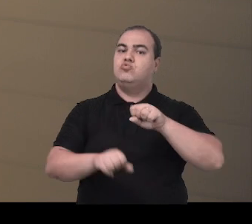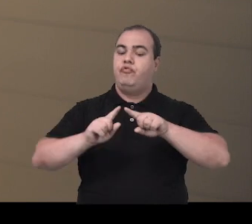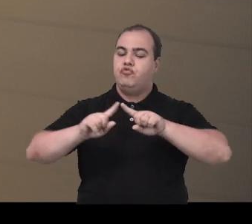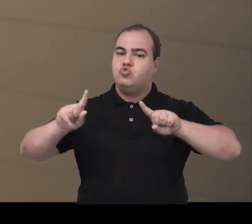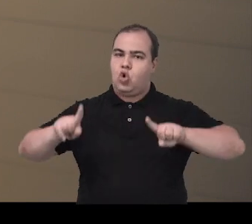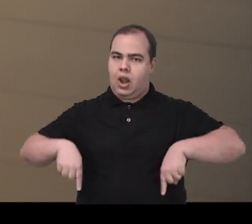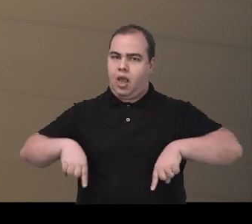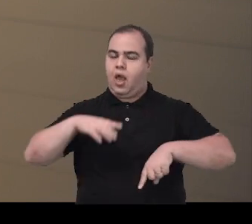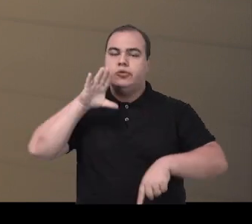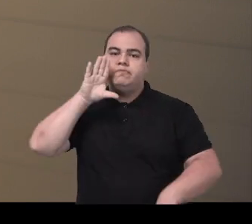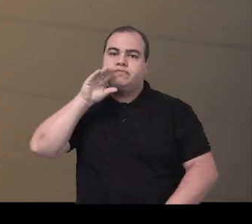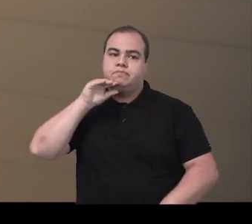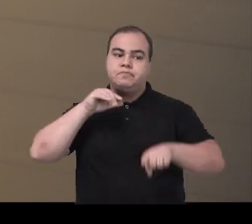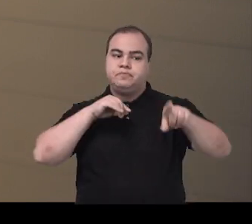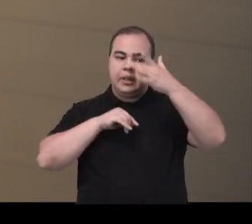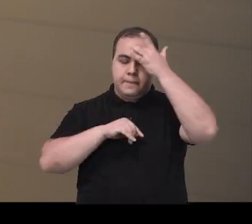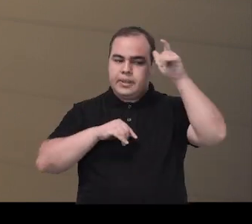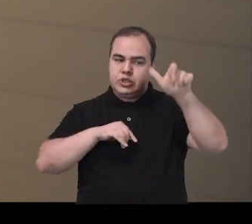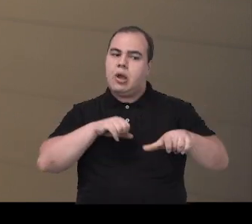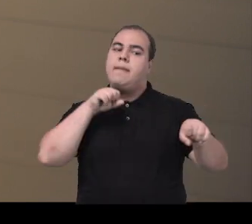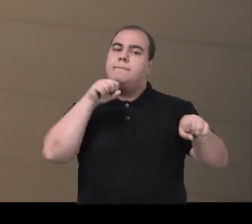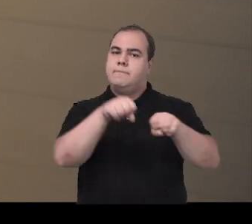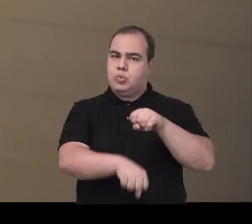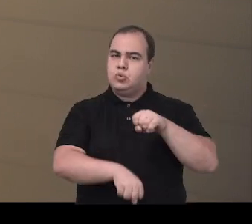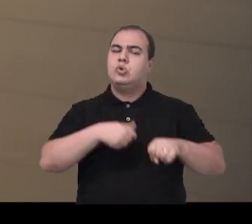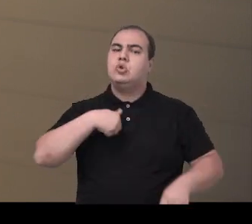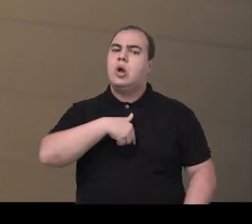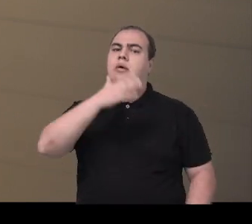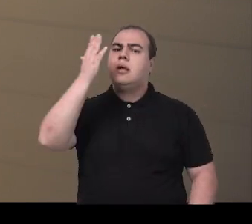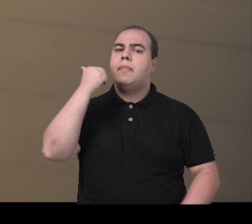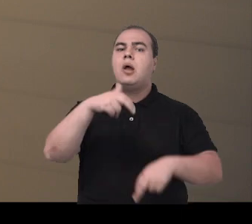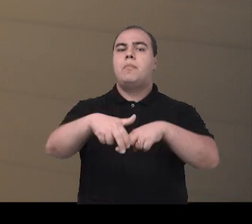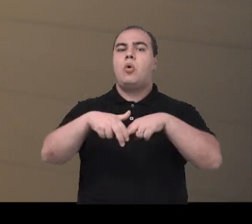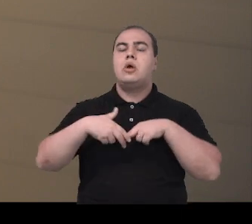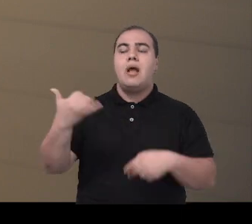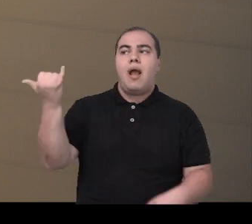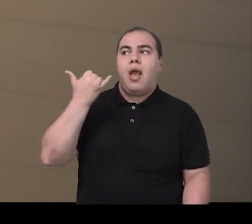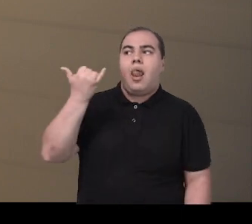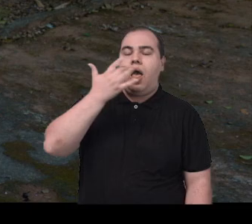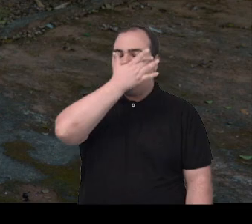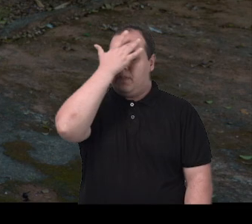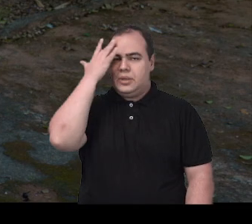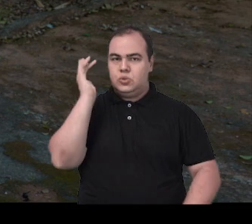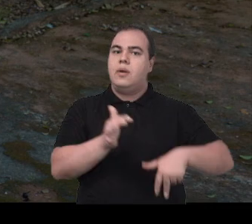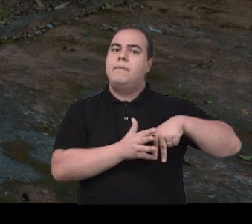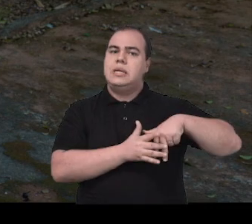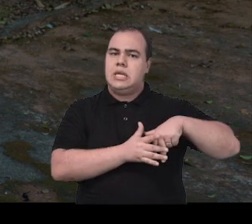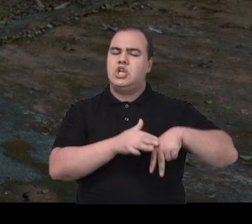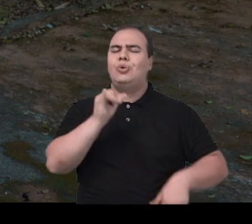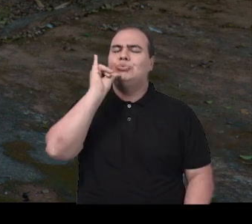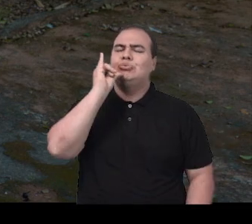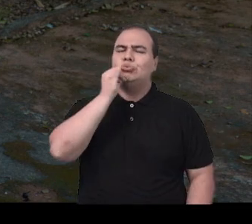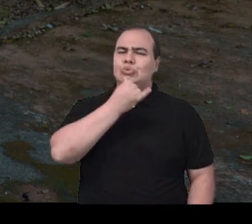de funcionários em relação a pacientes. A gente fica sabendo disso por relato de paciente. Então